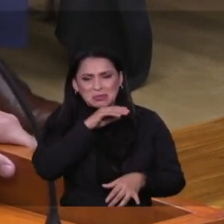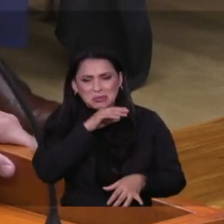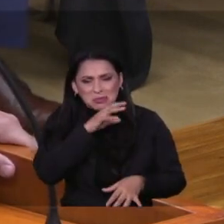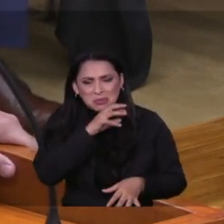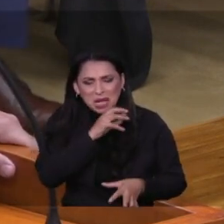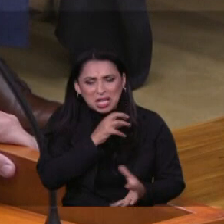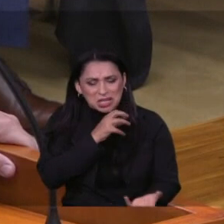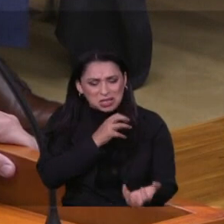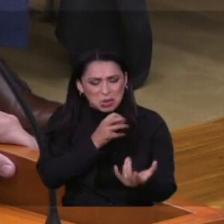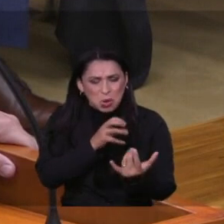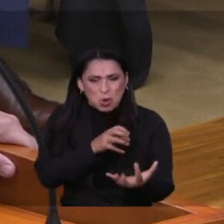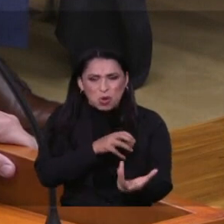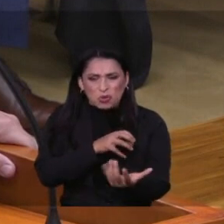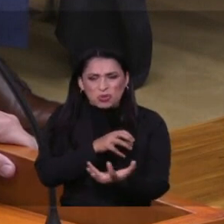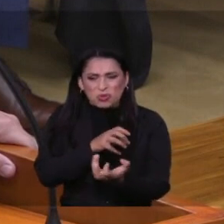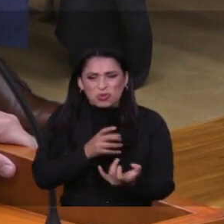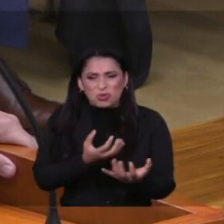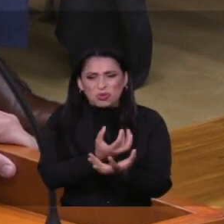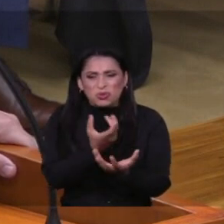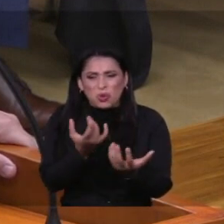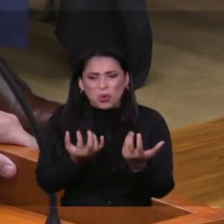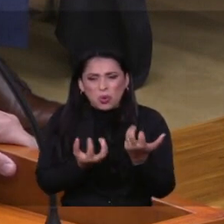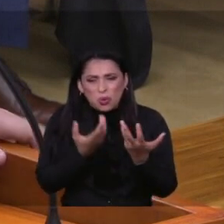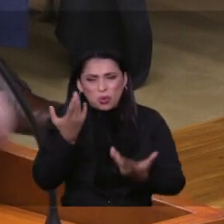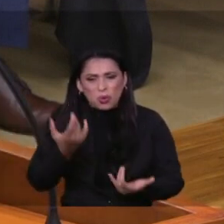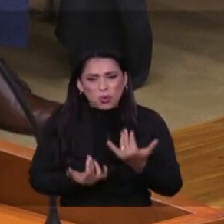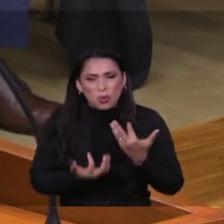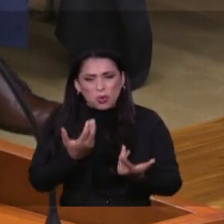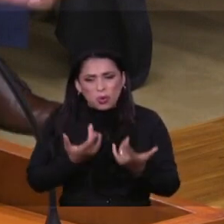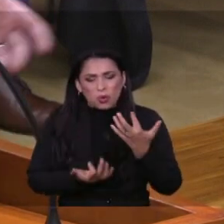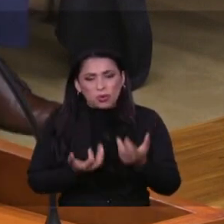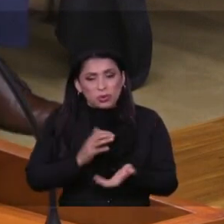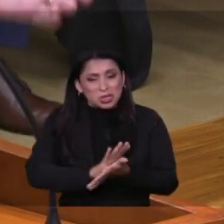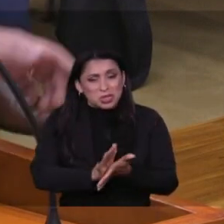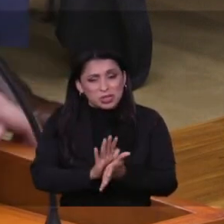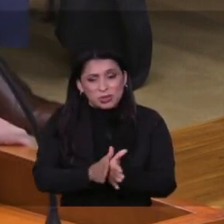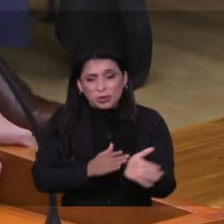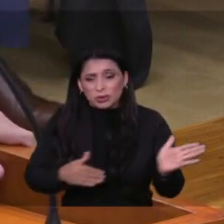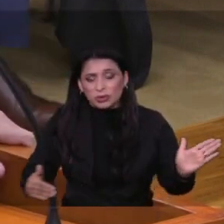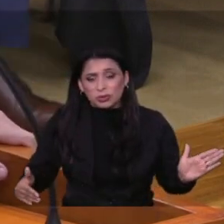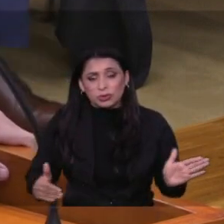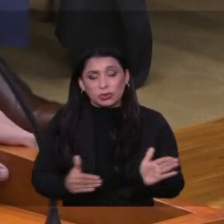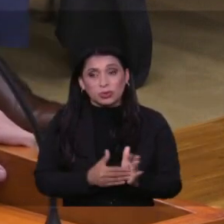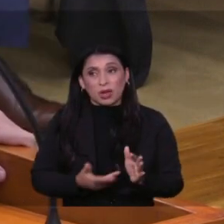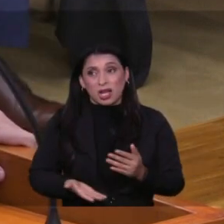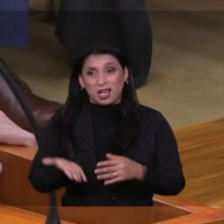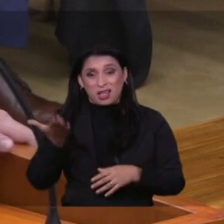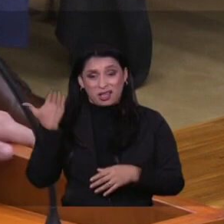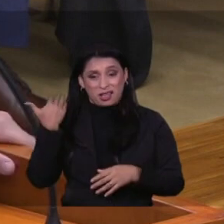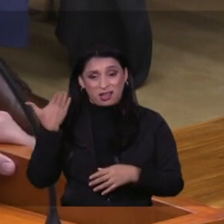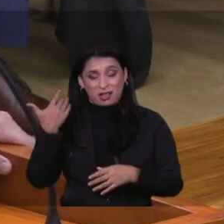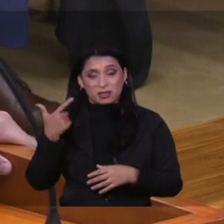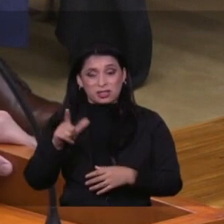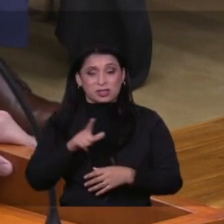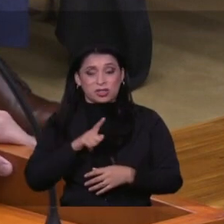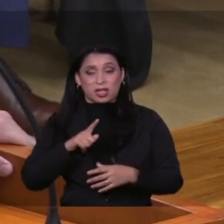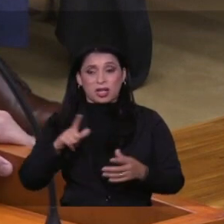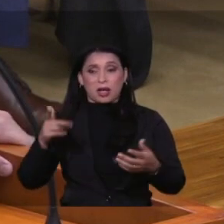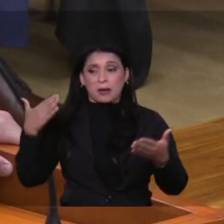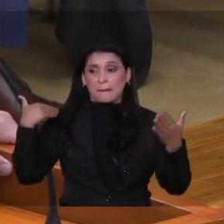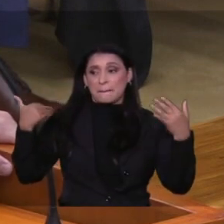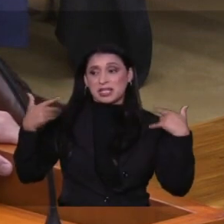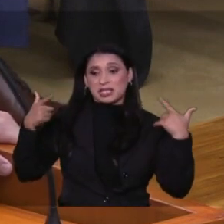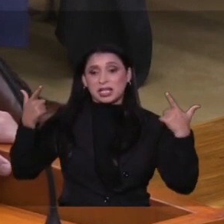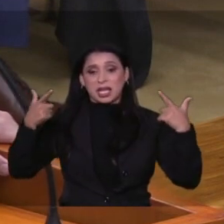queimados, locais que anteriormente eram utilizados para o turismo, para a visitação,